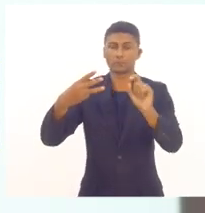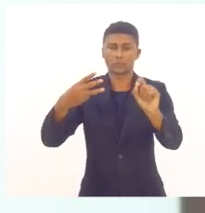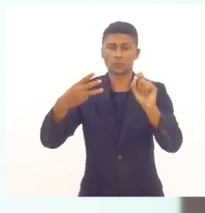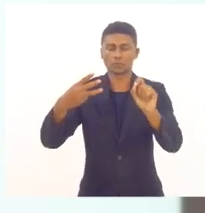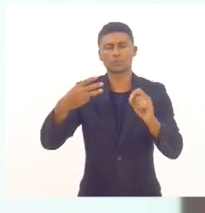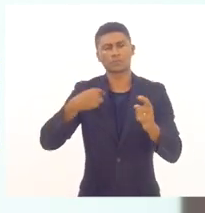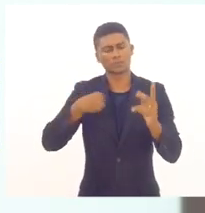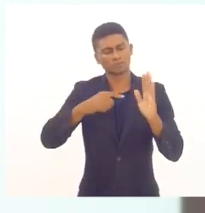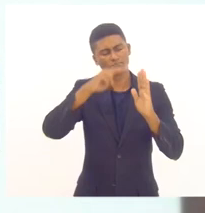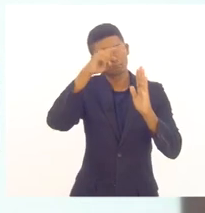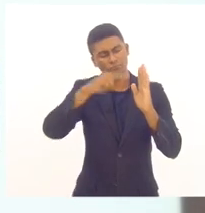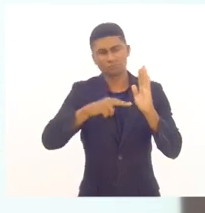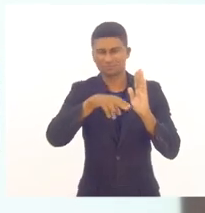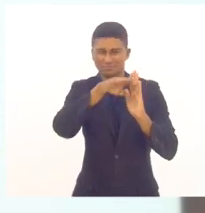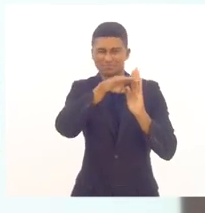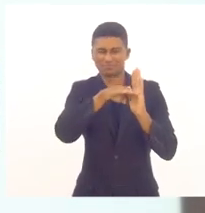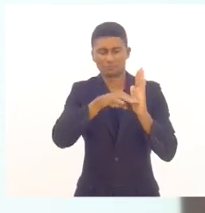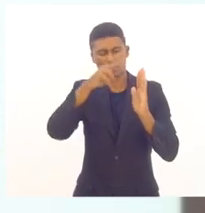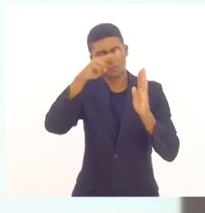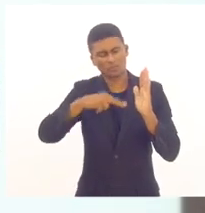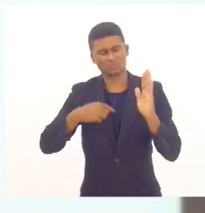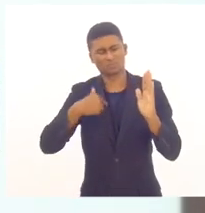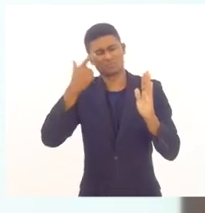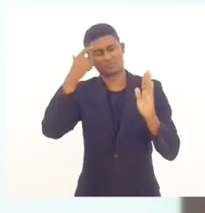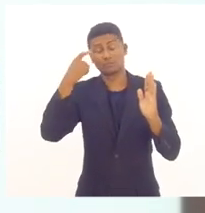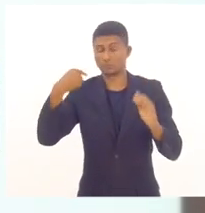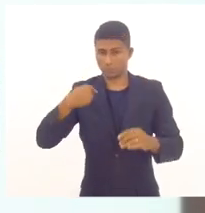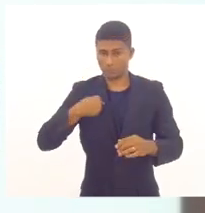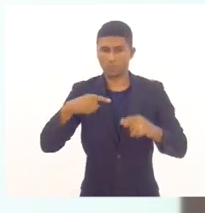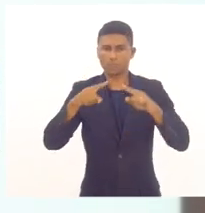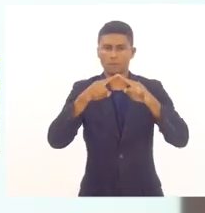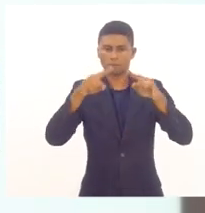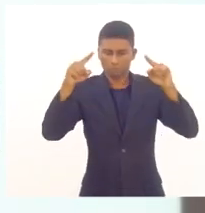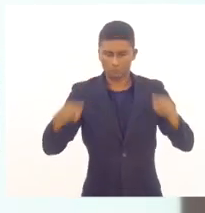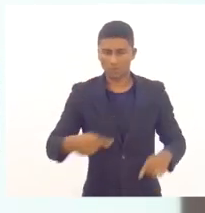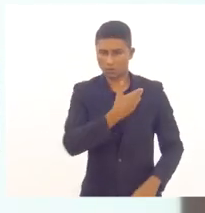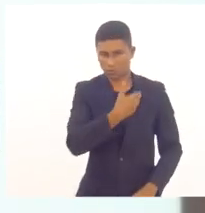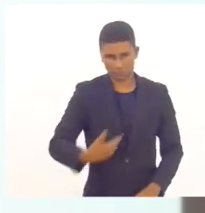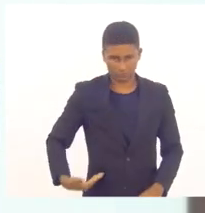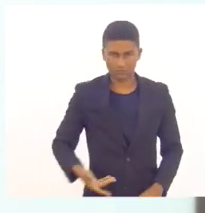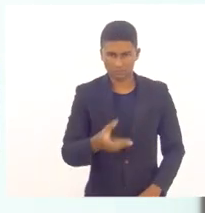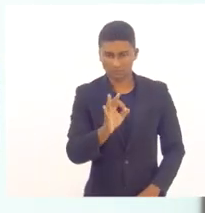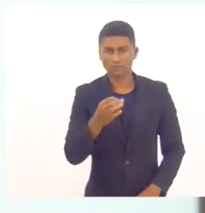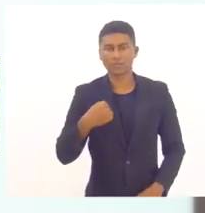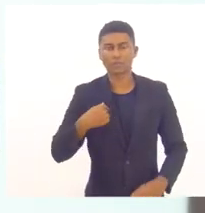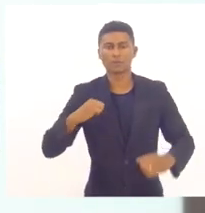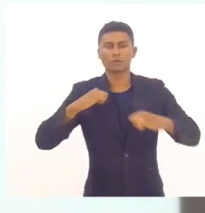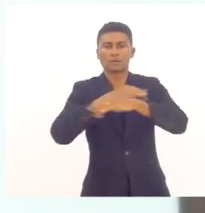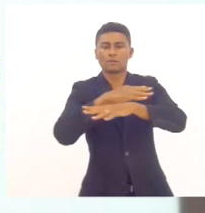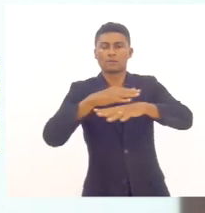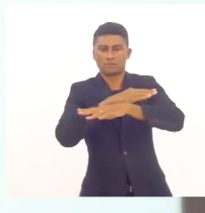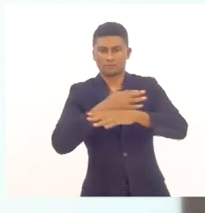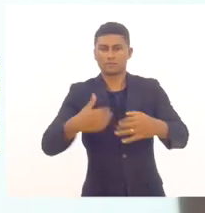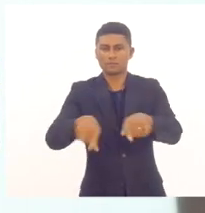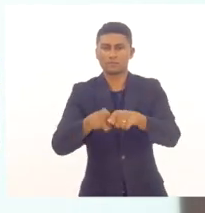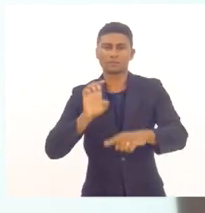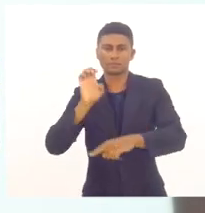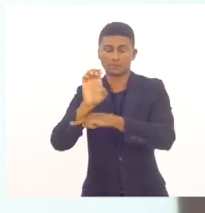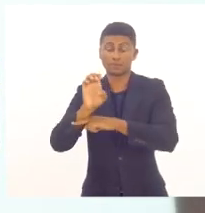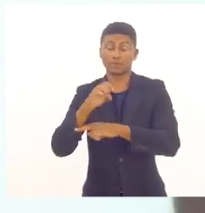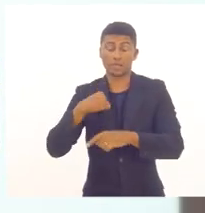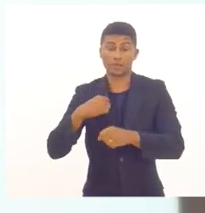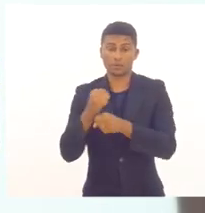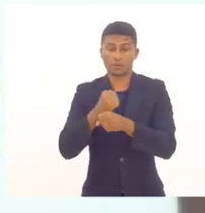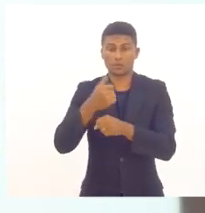li no programa. Eu sou servidora pública do Estado e do município. Eu sou concursada desde 2000, sou professora